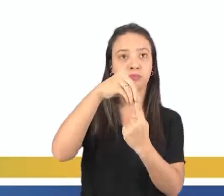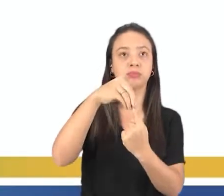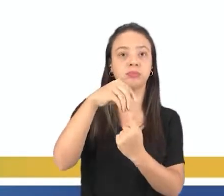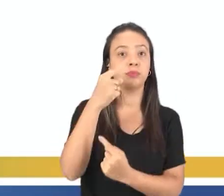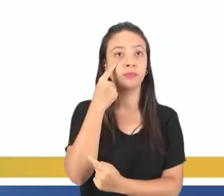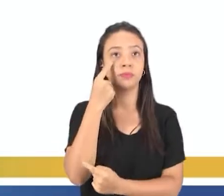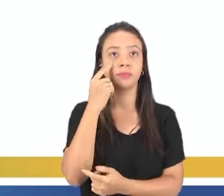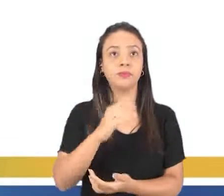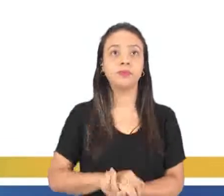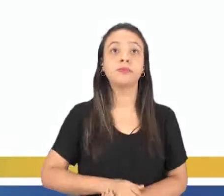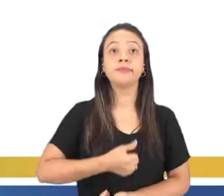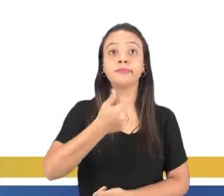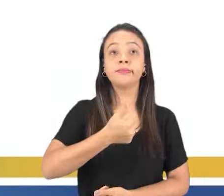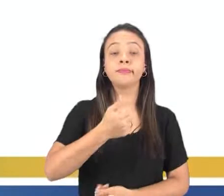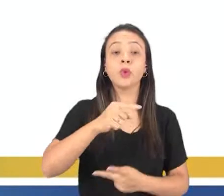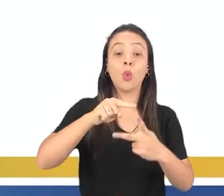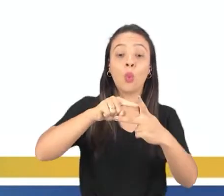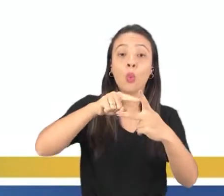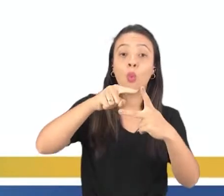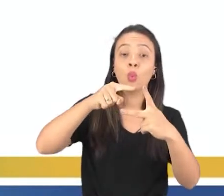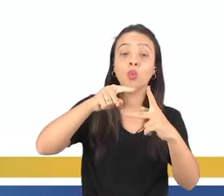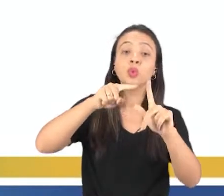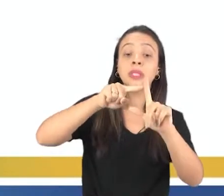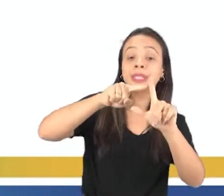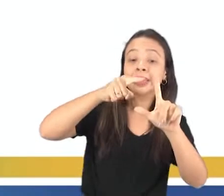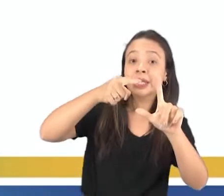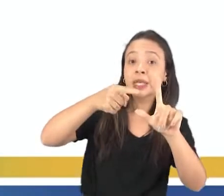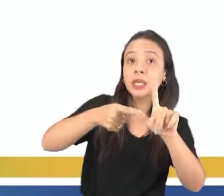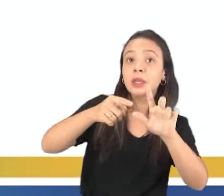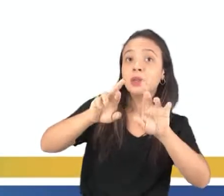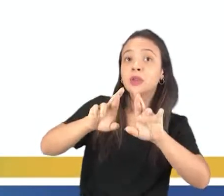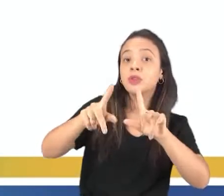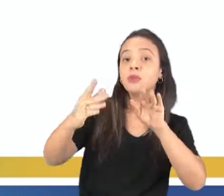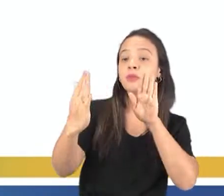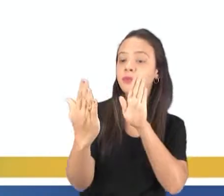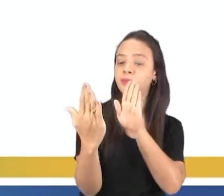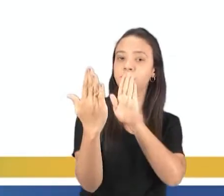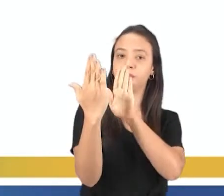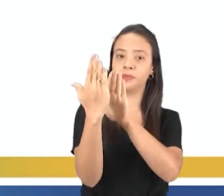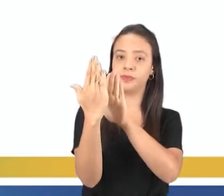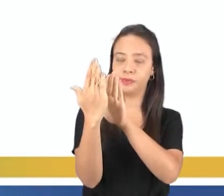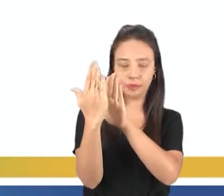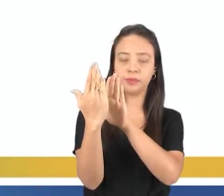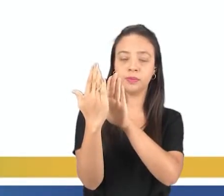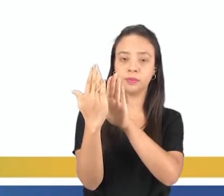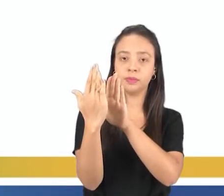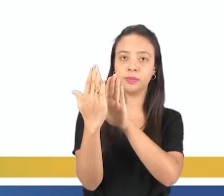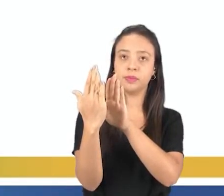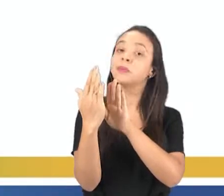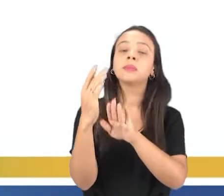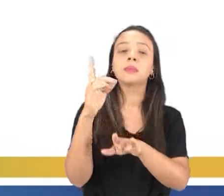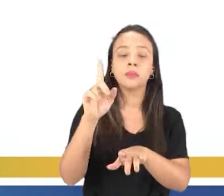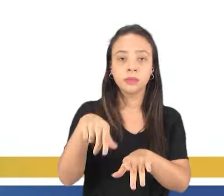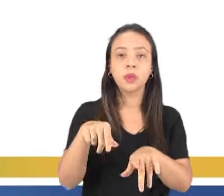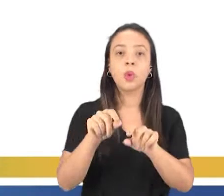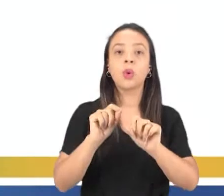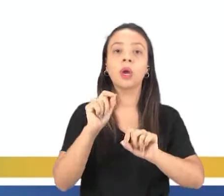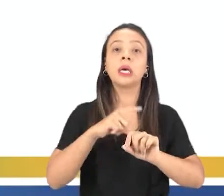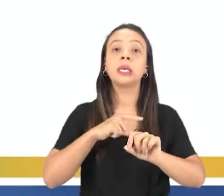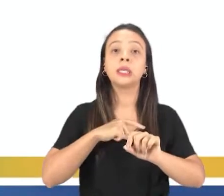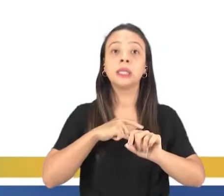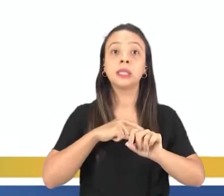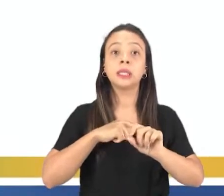ver a seguir. Os ângulos opostos, pessoal, ou seja, um que está na frente um do outro, são congruentes, ou seja, de